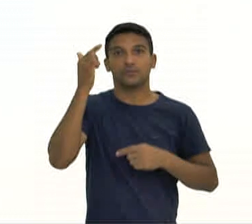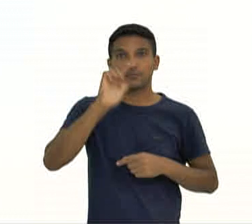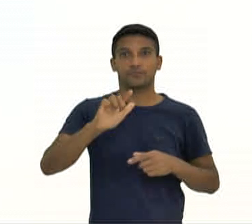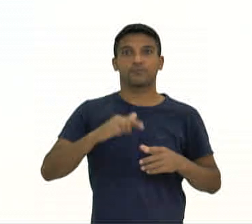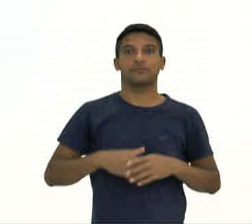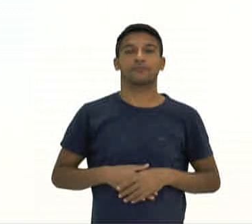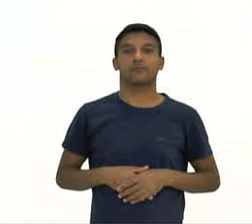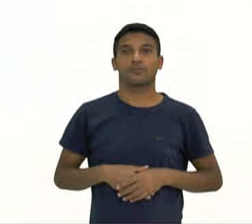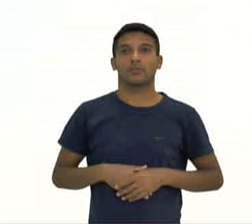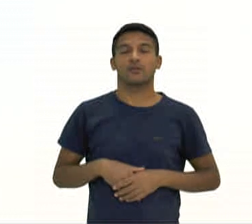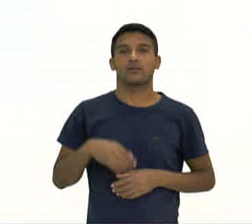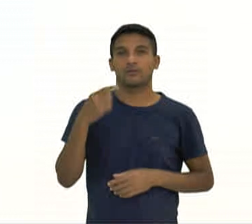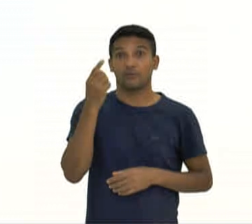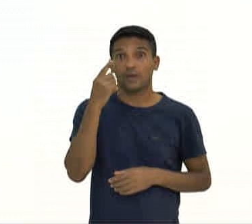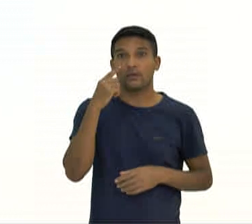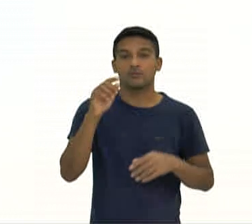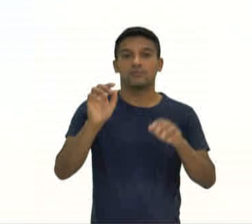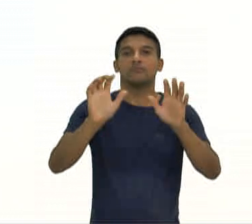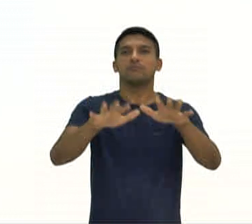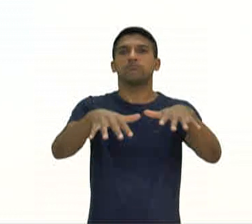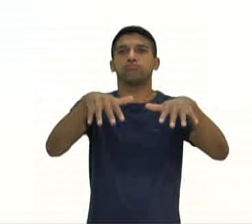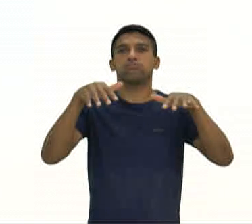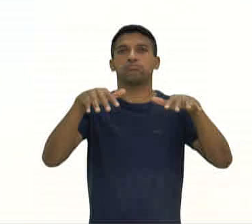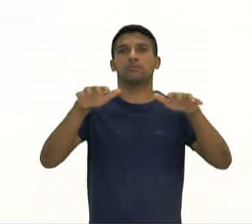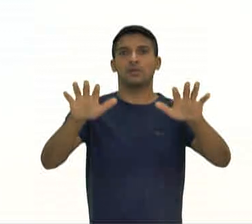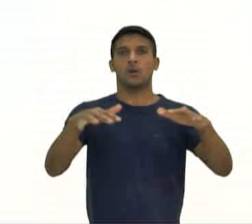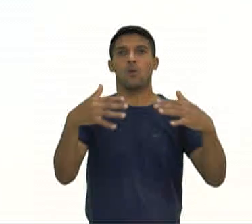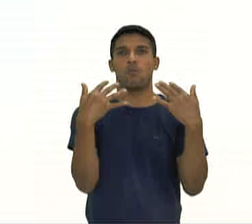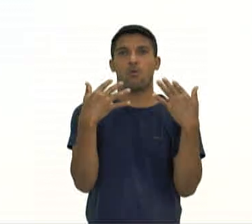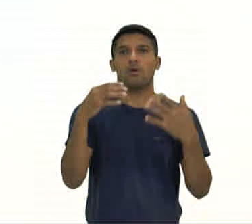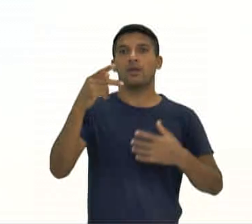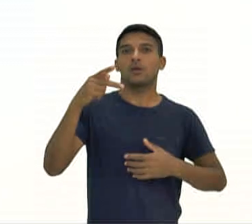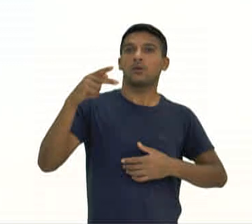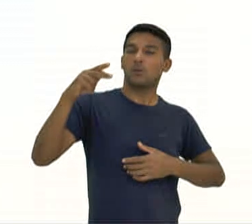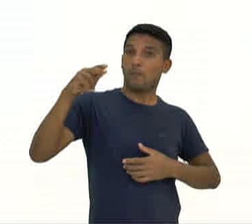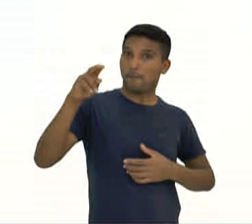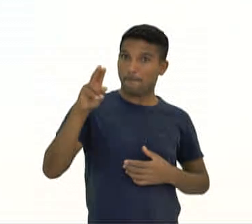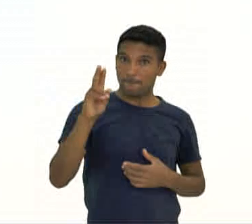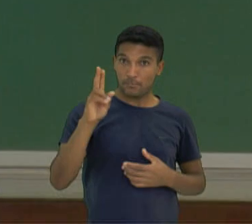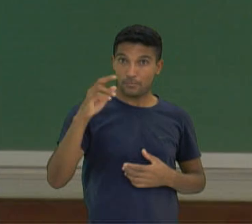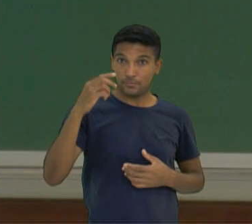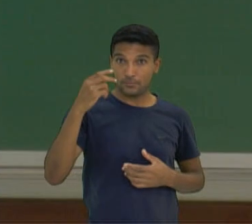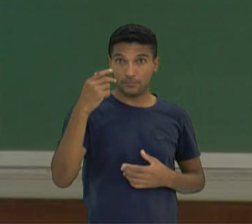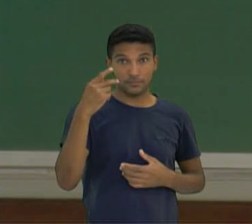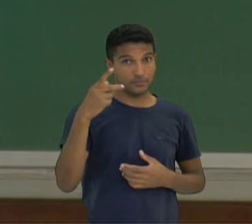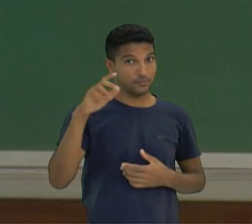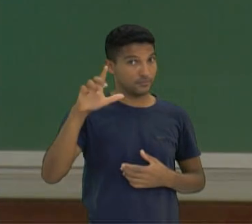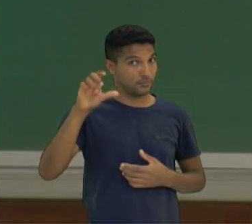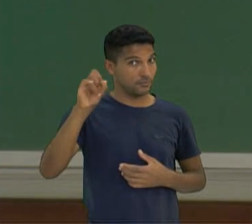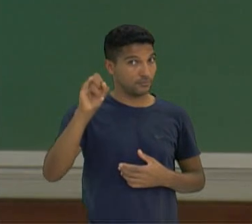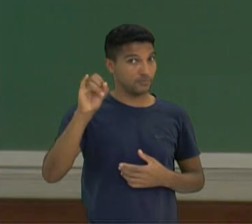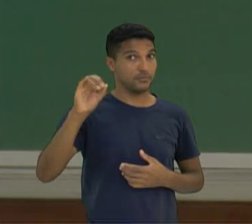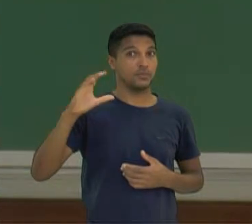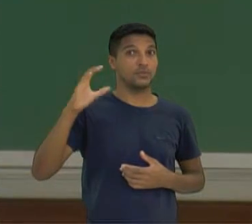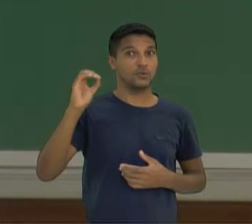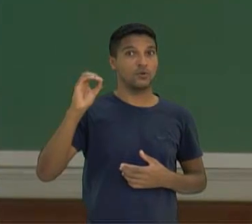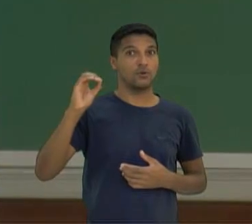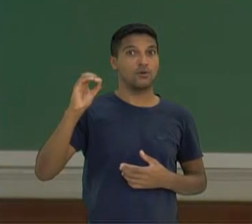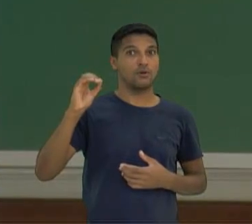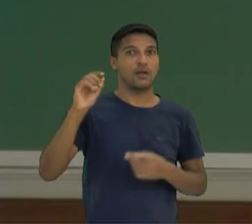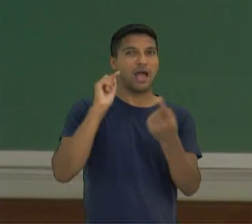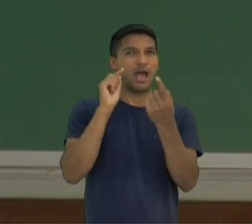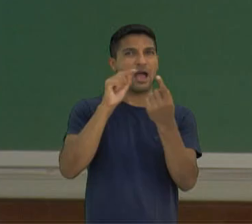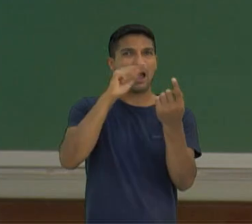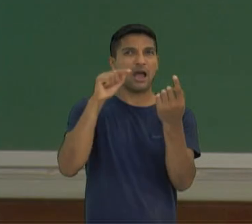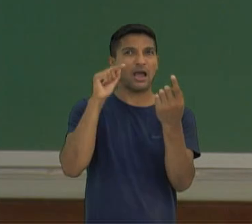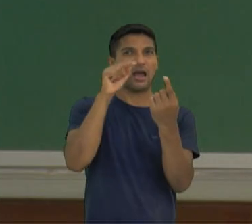jovem. Como já trabalhamos esse texto, você sabe que é o jovem do ensino médio. Temos aqui já a